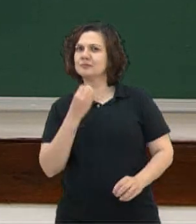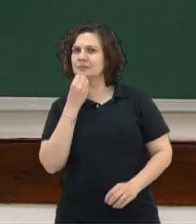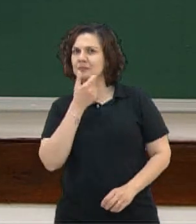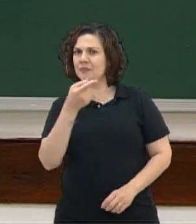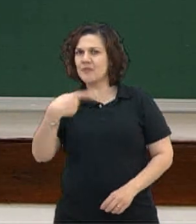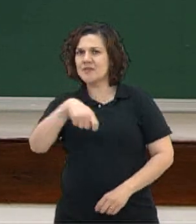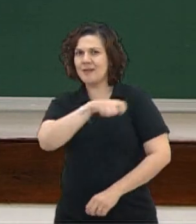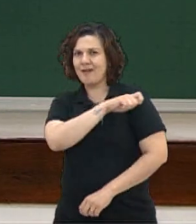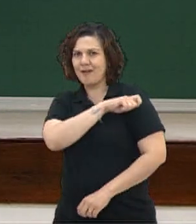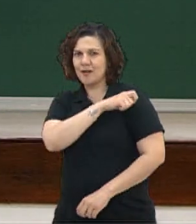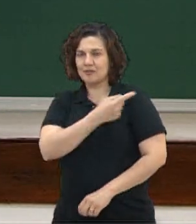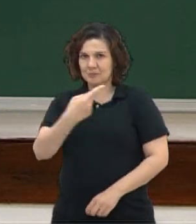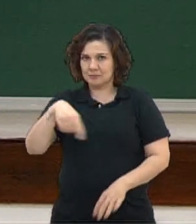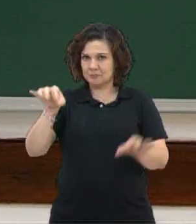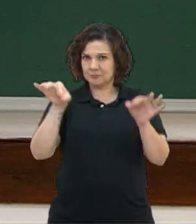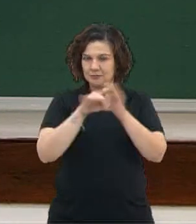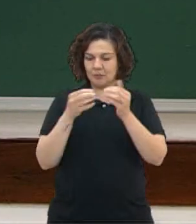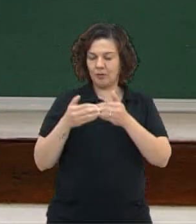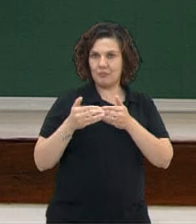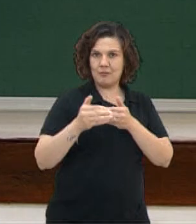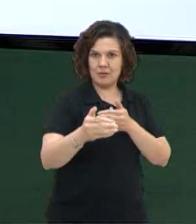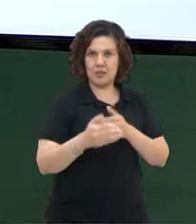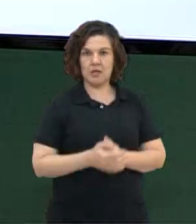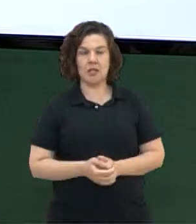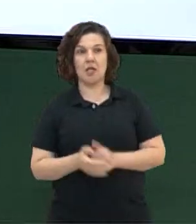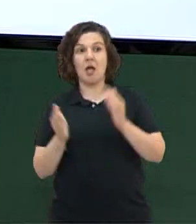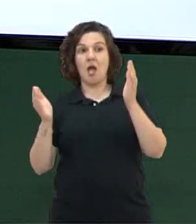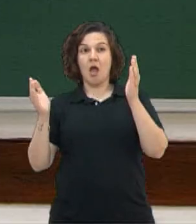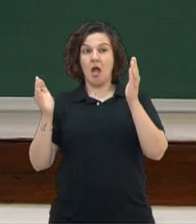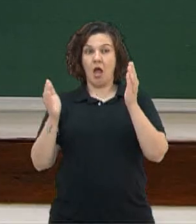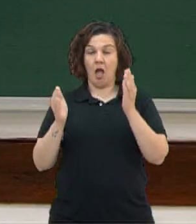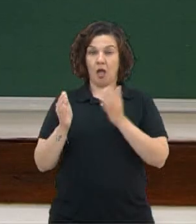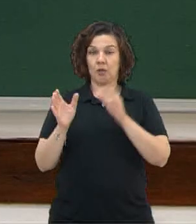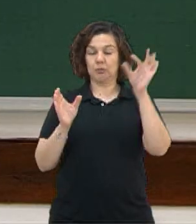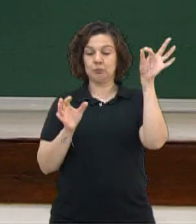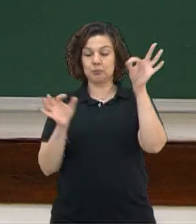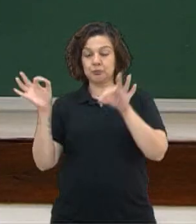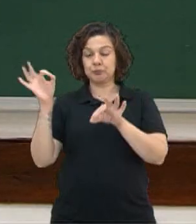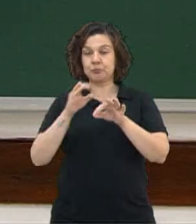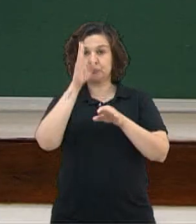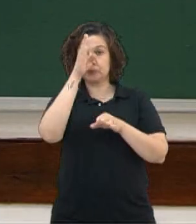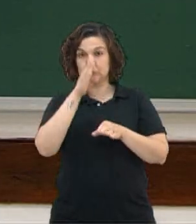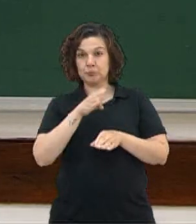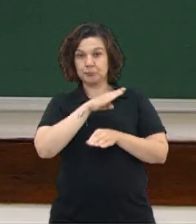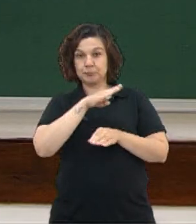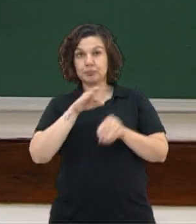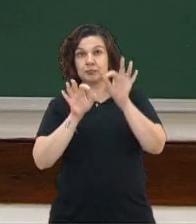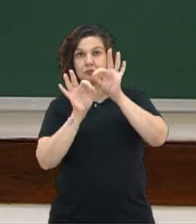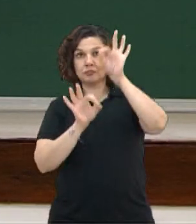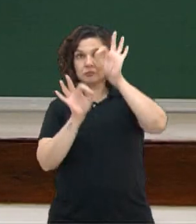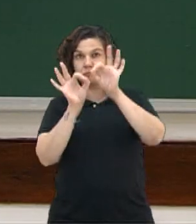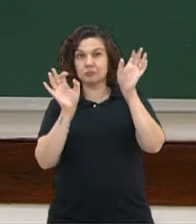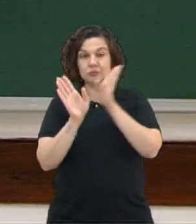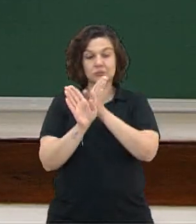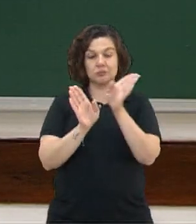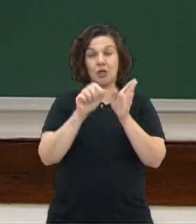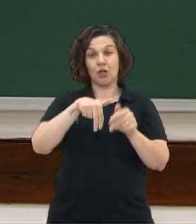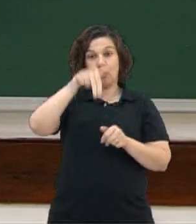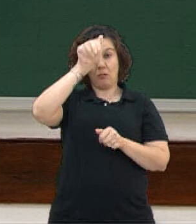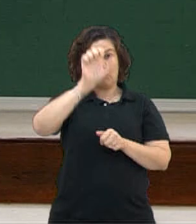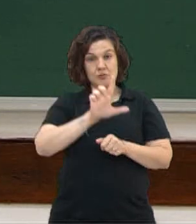Muito bem, estudante. Dando continuidade aqui à nossa aula, vamos falar de coordenadas geográficas, tá? Coordenadas geográficas